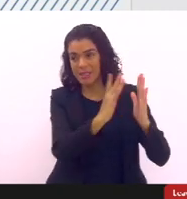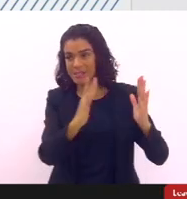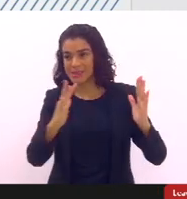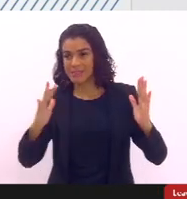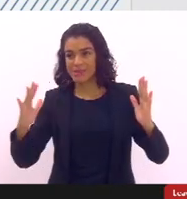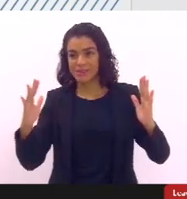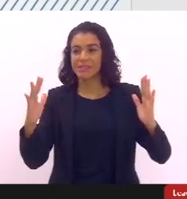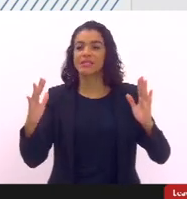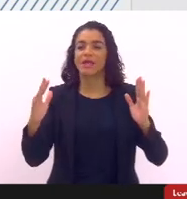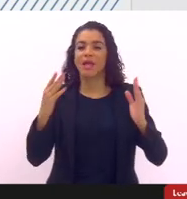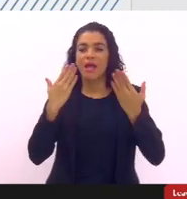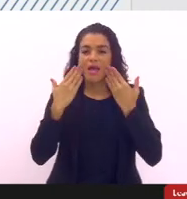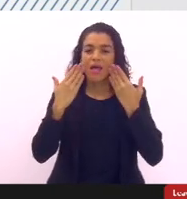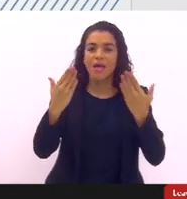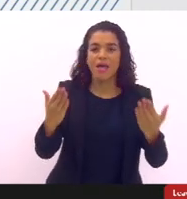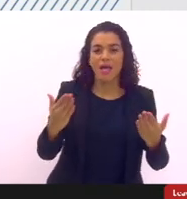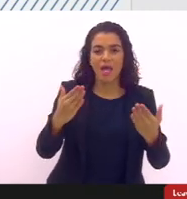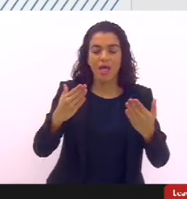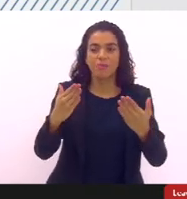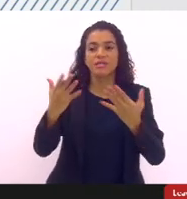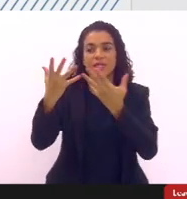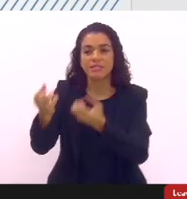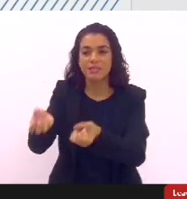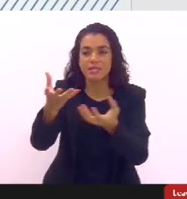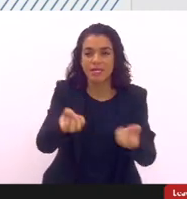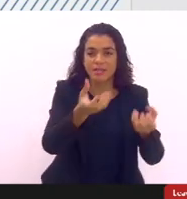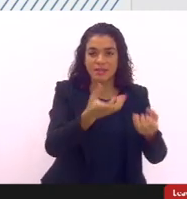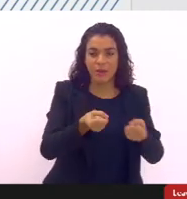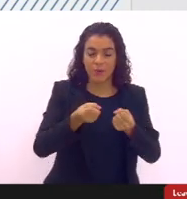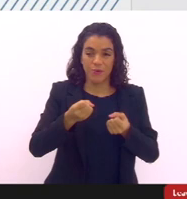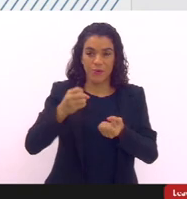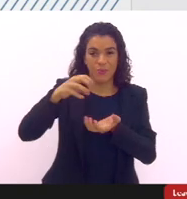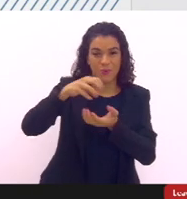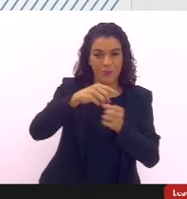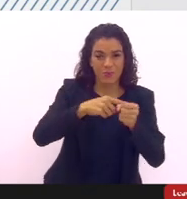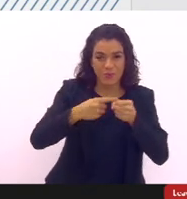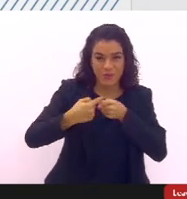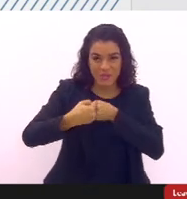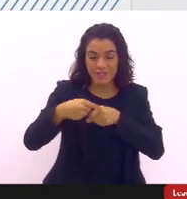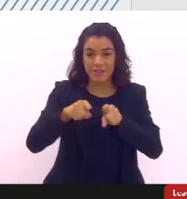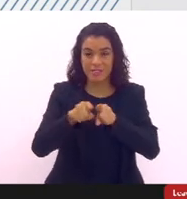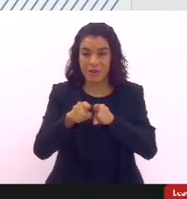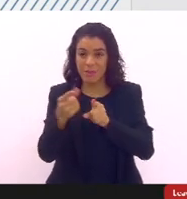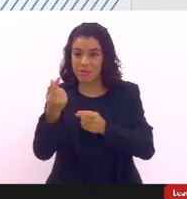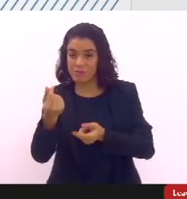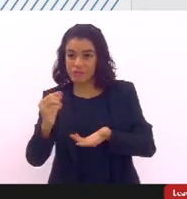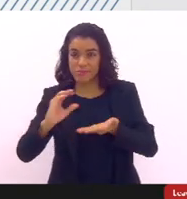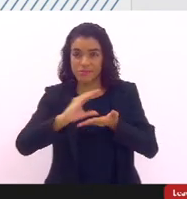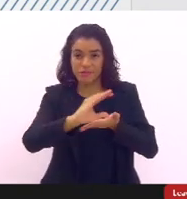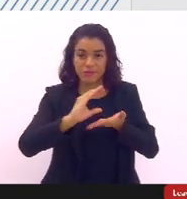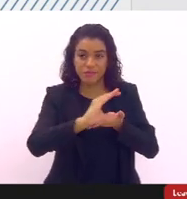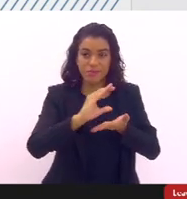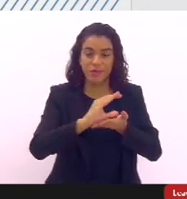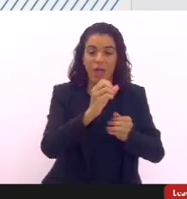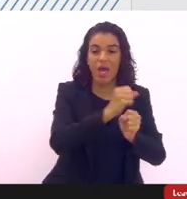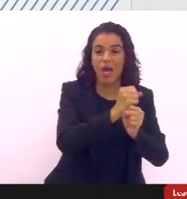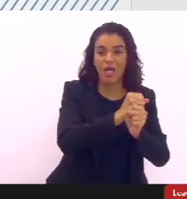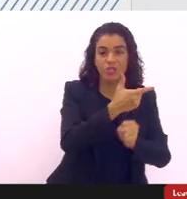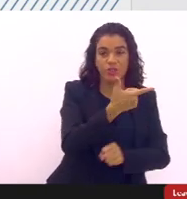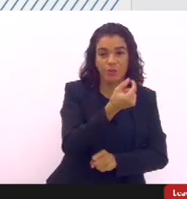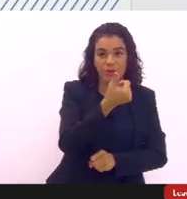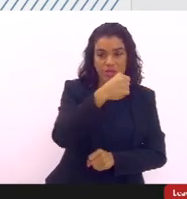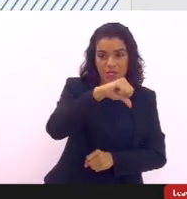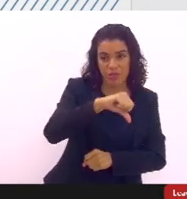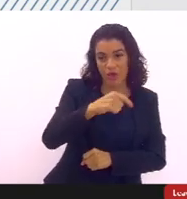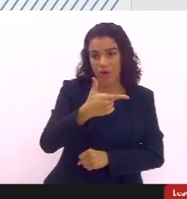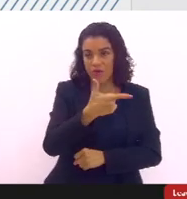tempo apresenta a adesão dos municípios e os cofinanciamentos que foram publicados nos anos de 2019,